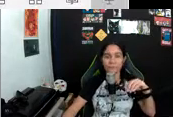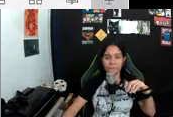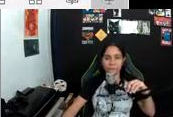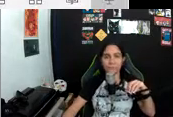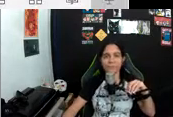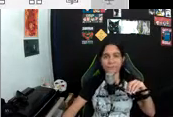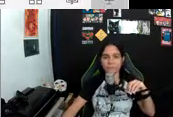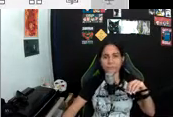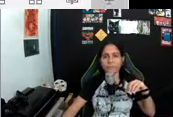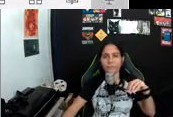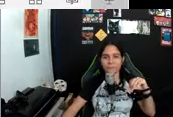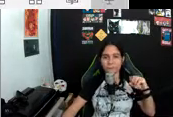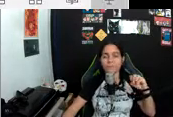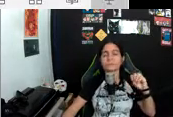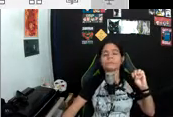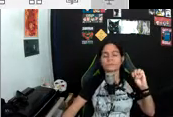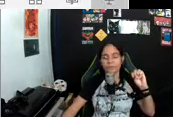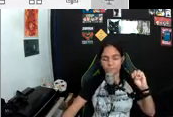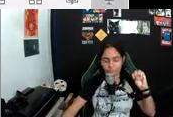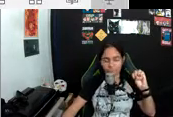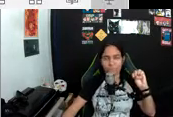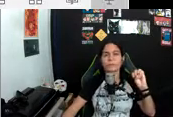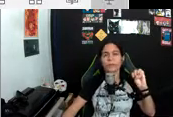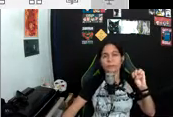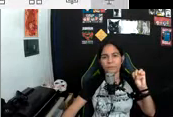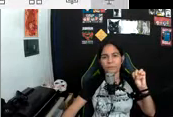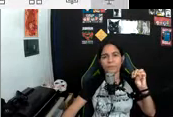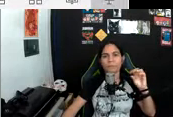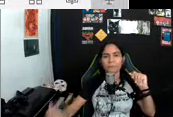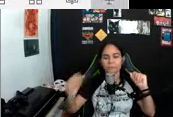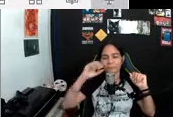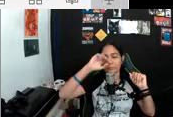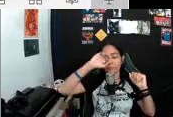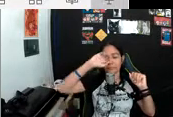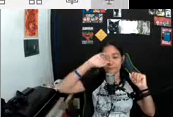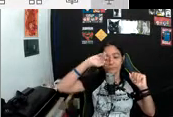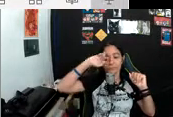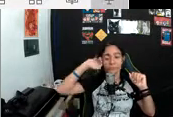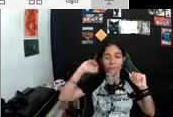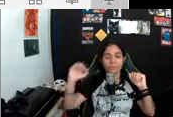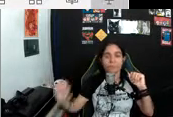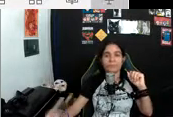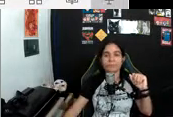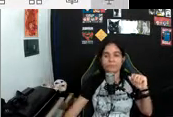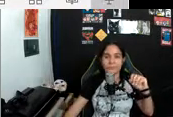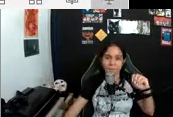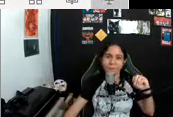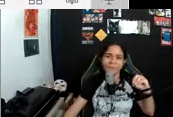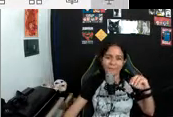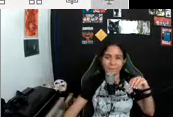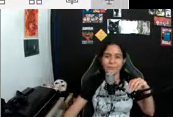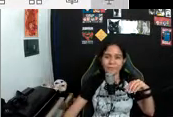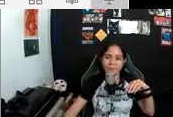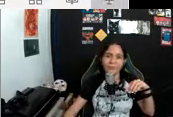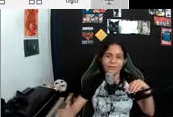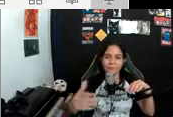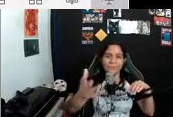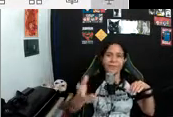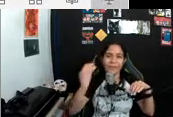médico, porque o médico do trabalho, ele pode invalidar. Quando é questão de empresa particular, tem